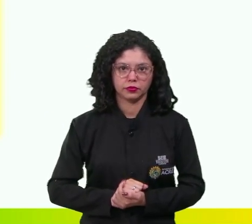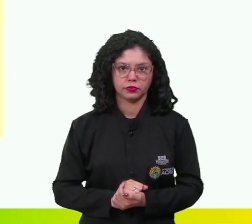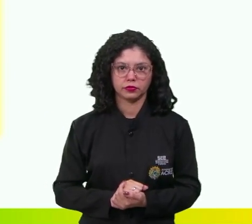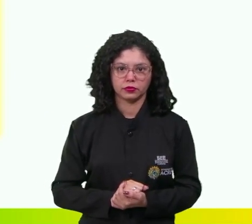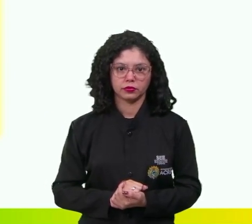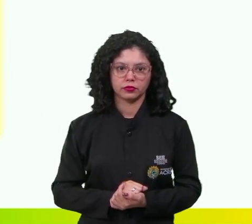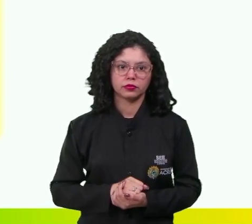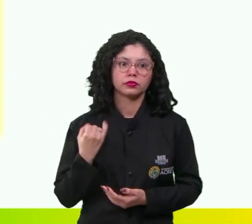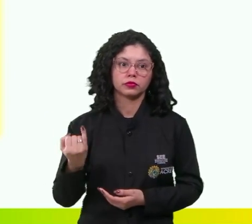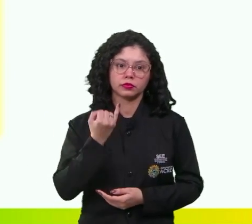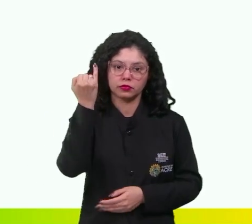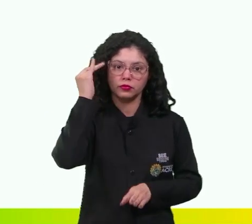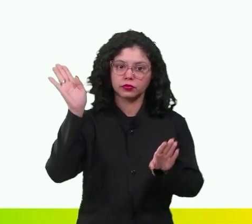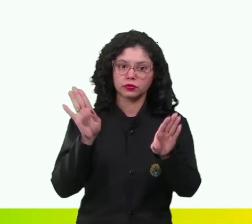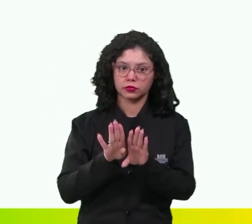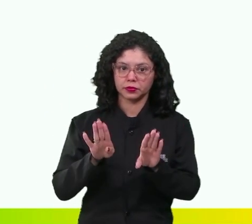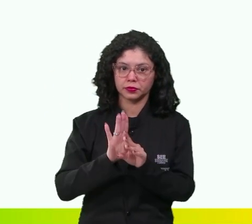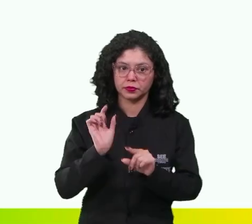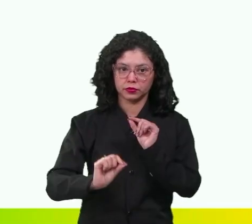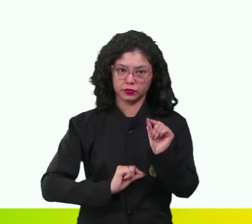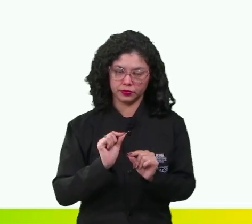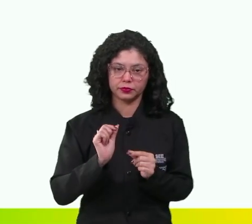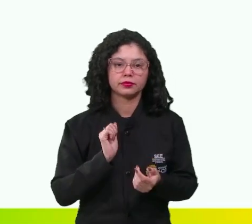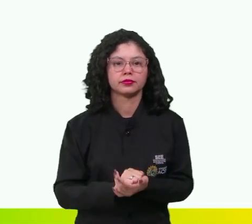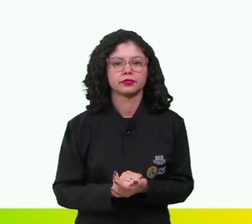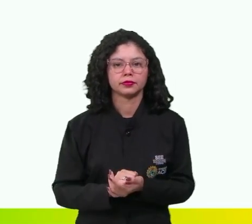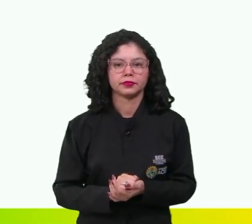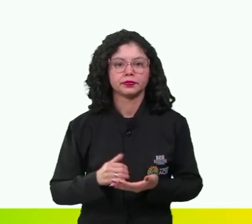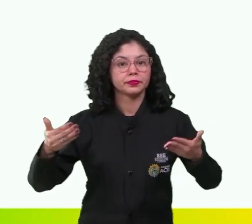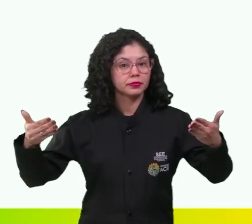Então, fundamentalmente é isso. Agora,